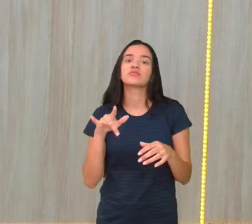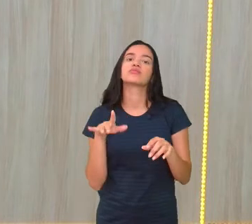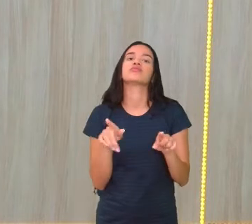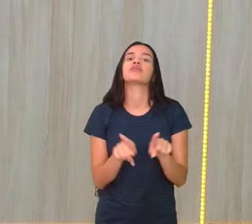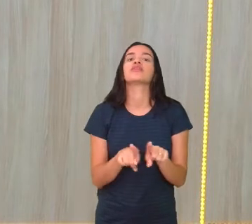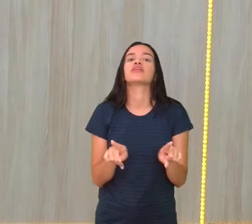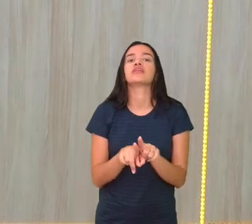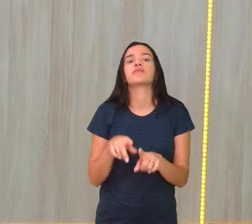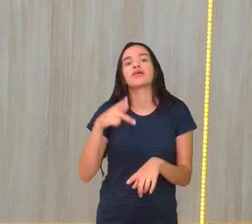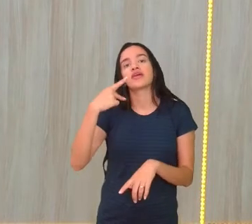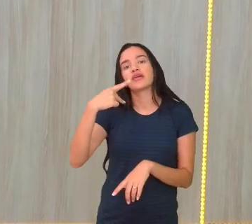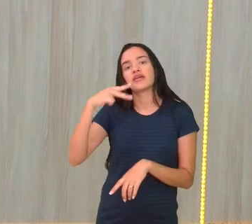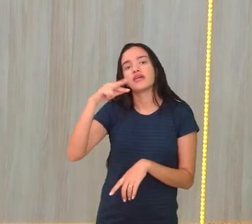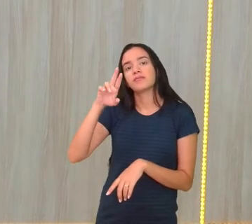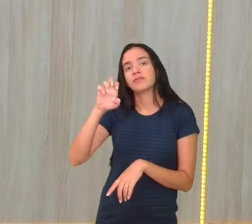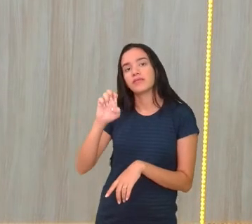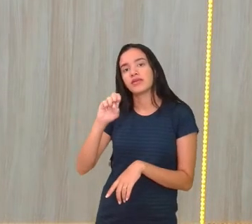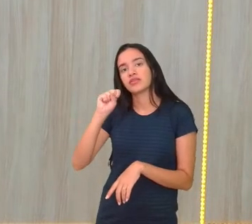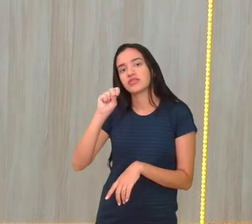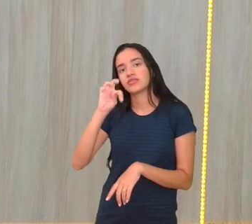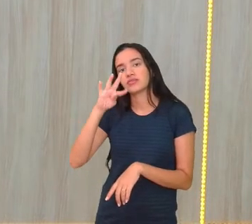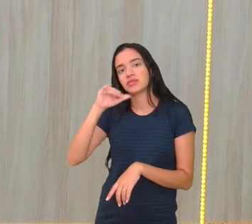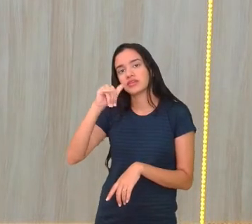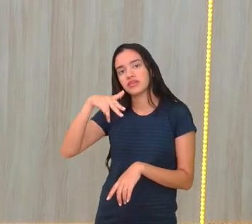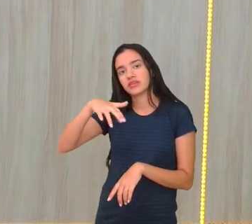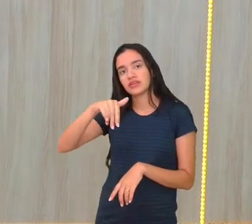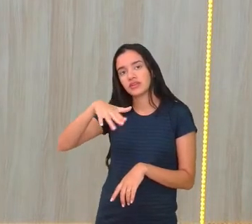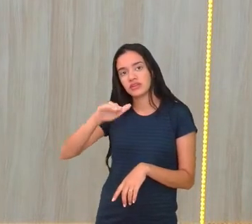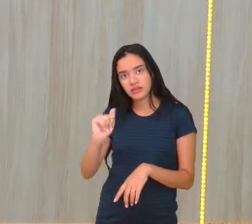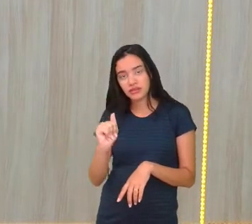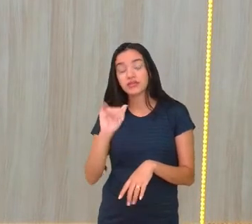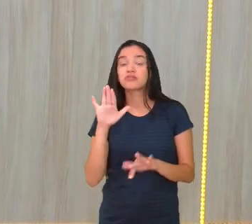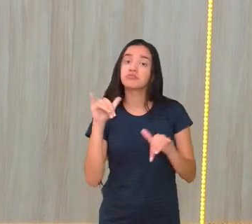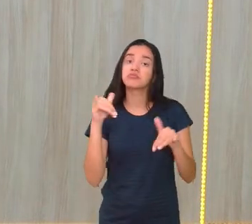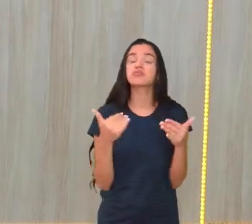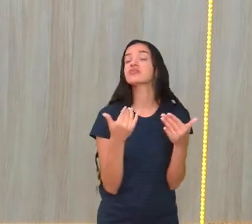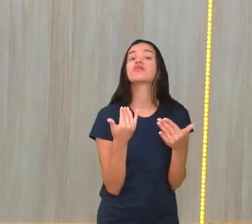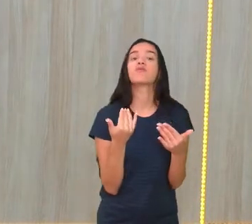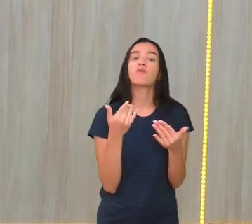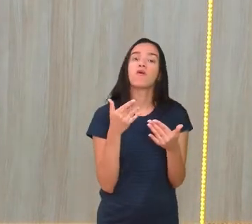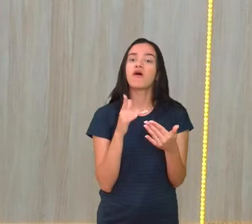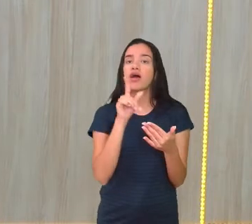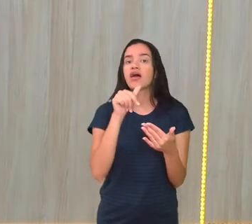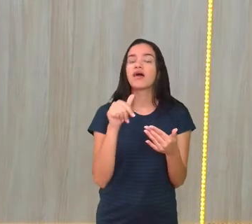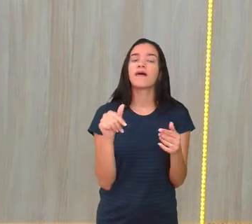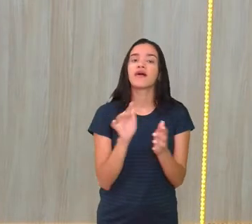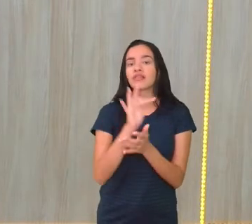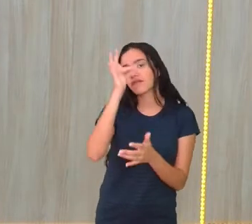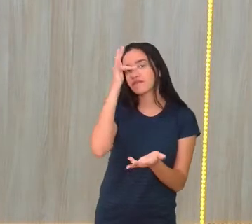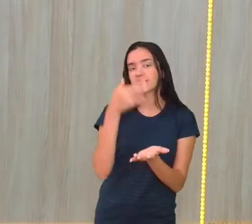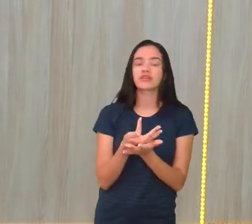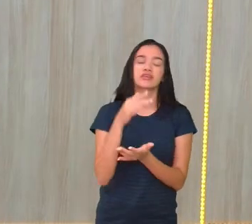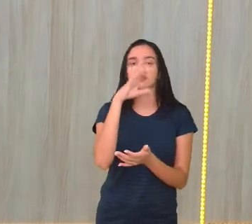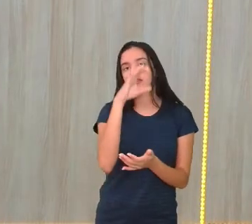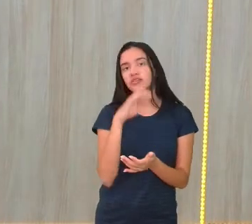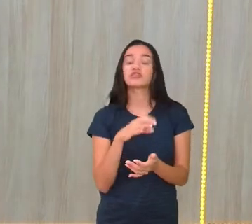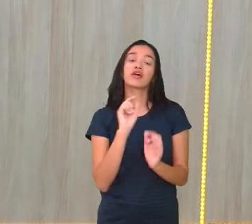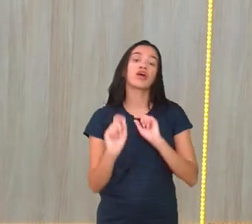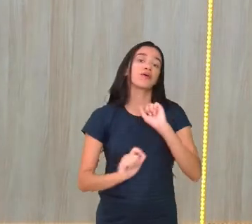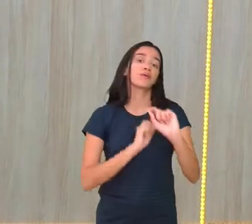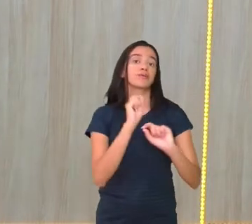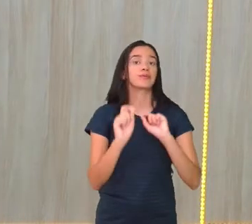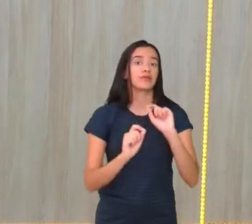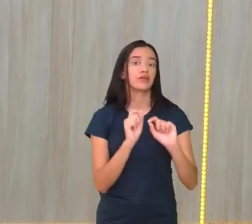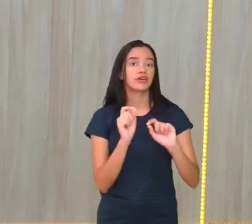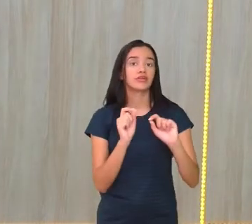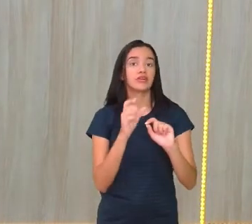Metodista, Presbiteriana e Anglicana. Então, a expansão da fé cristã era uma tentativa